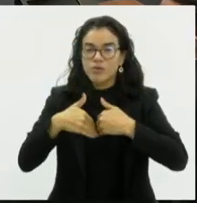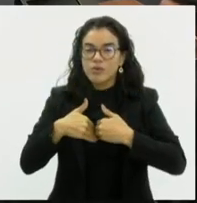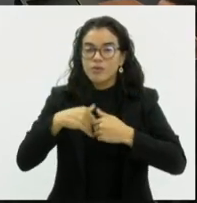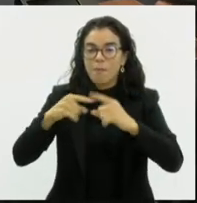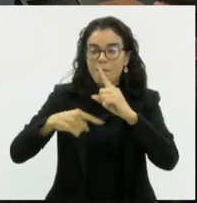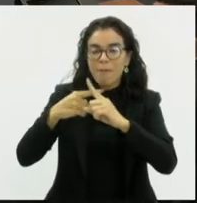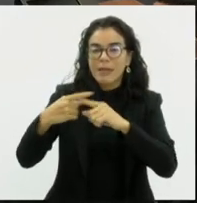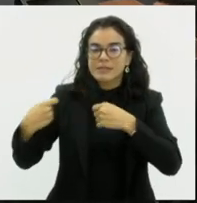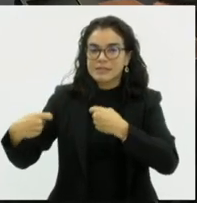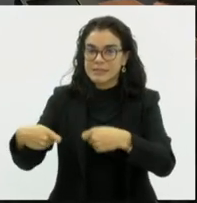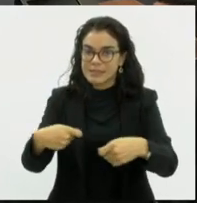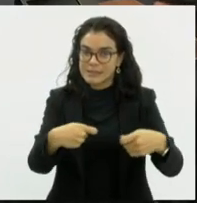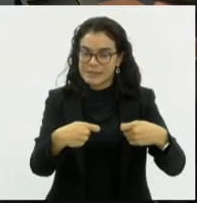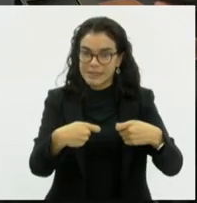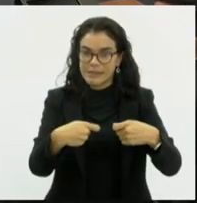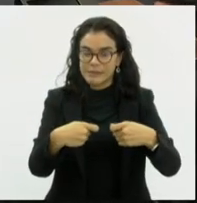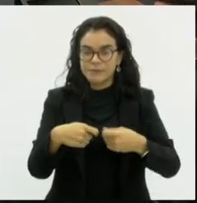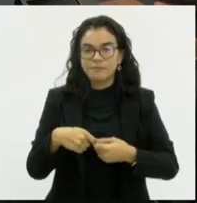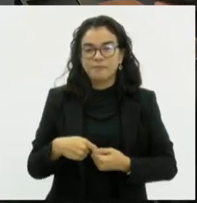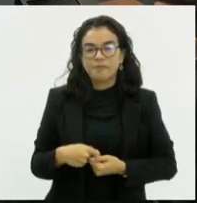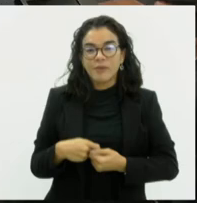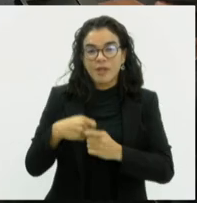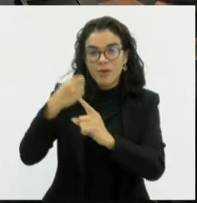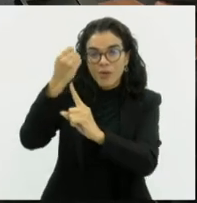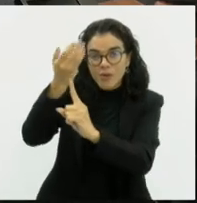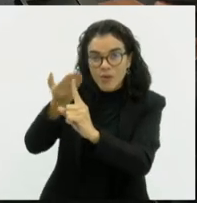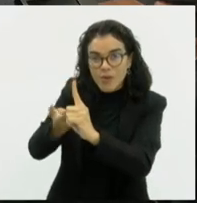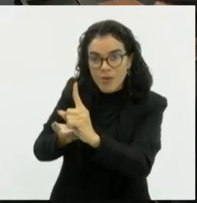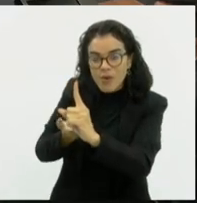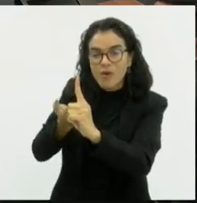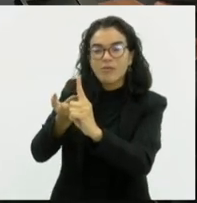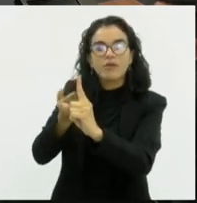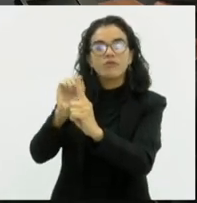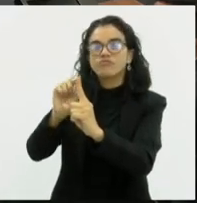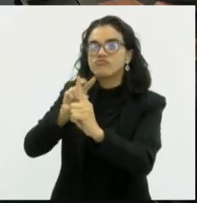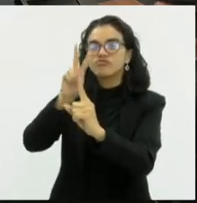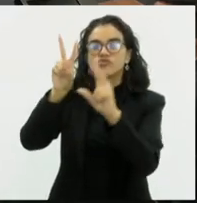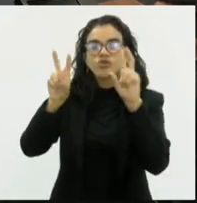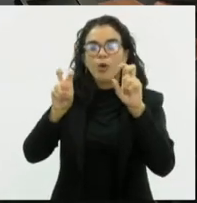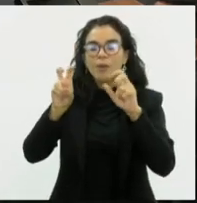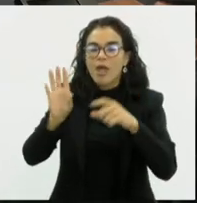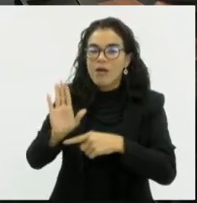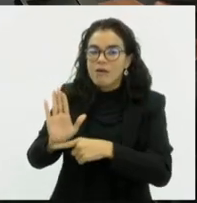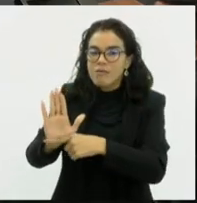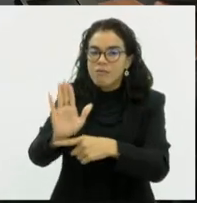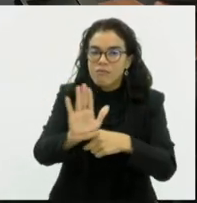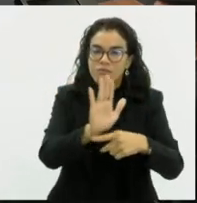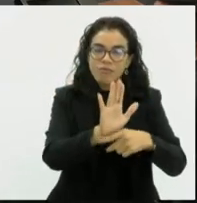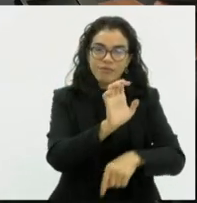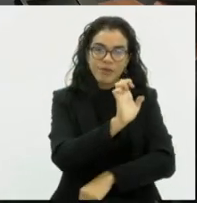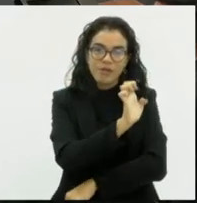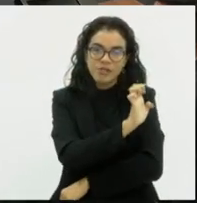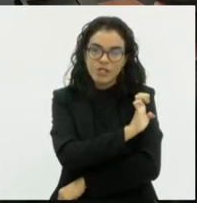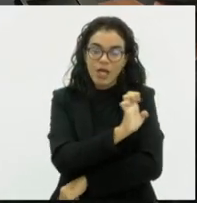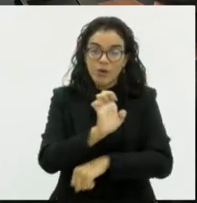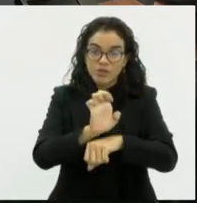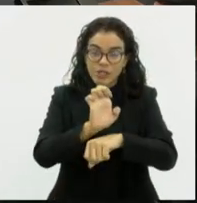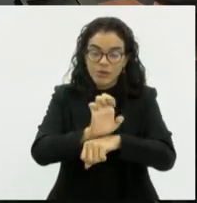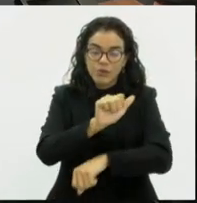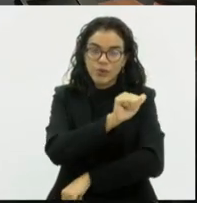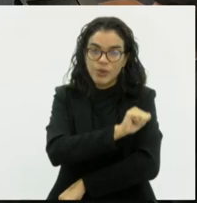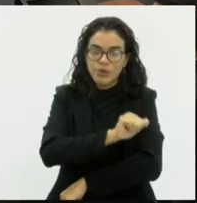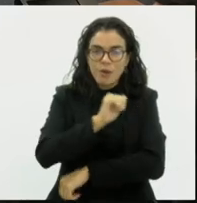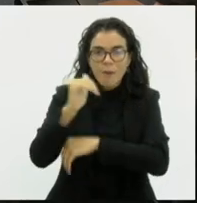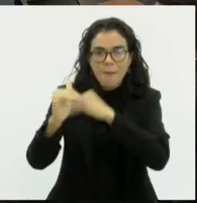necessidades. Recebe essa homenagem, sobretudo, pela contribuição ao Estado do Rio de Janeiro no sentido